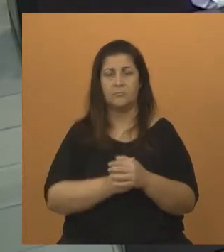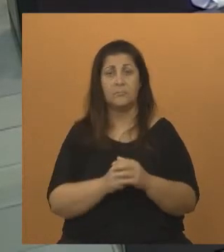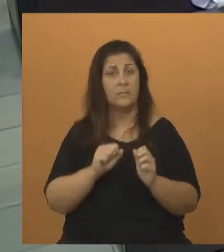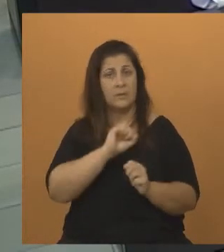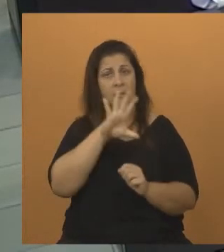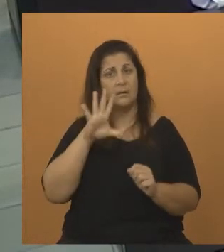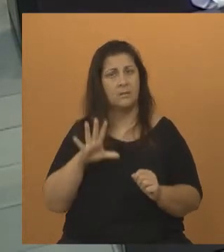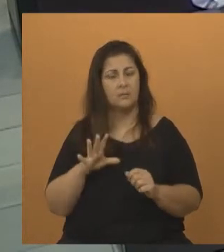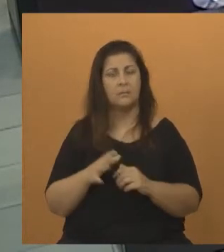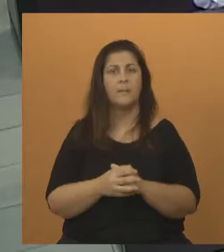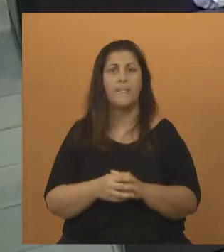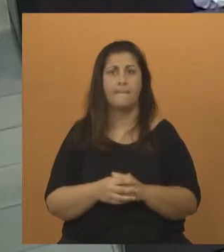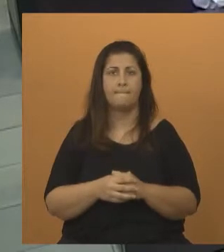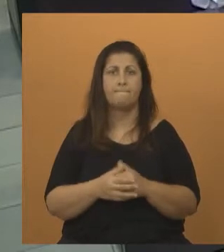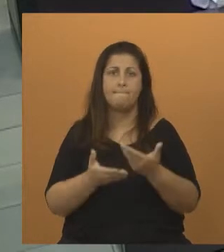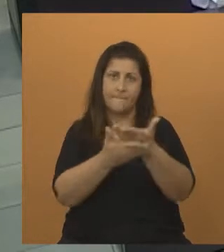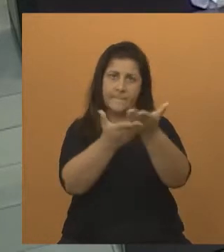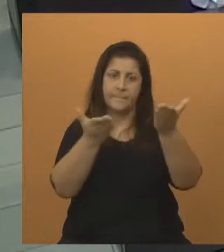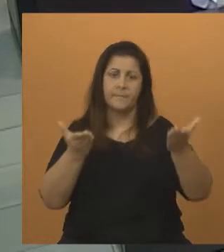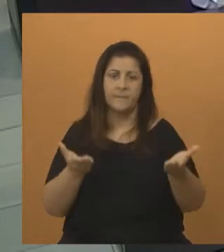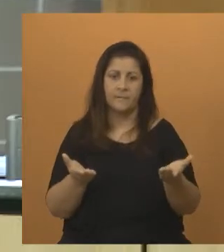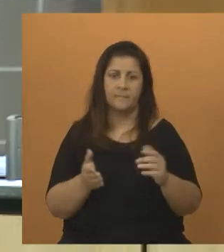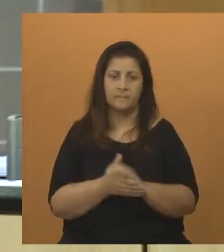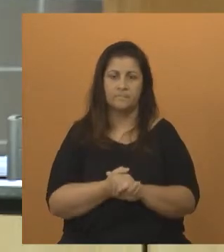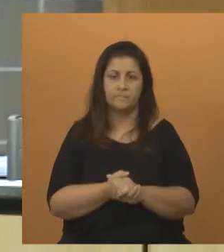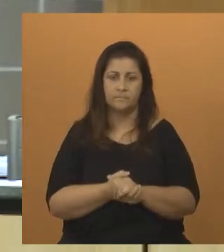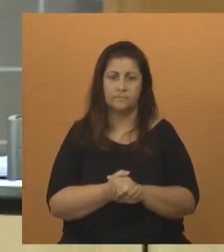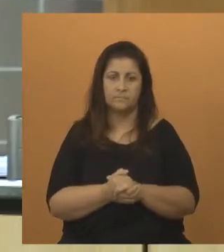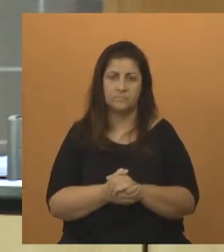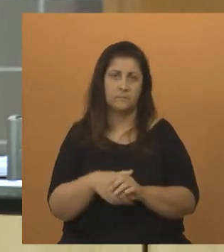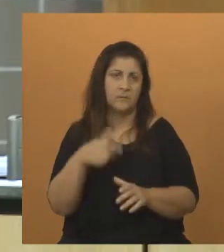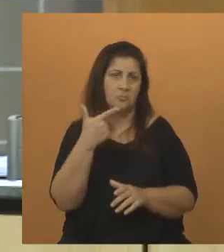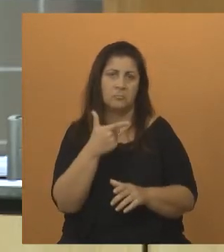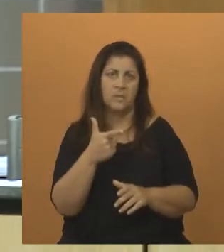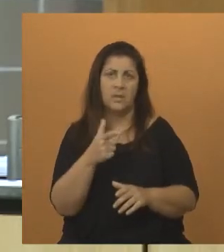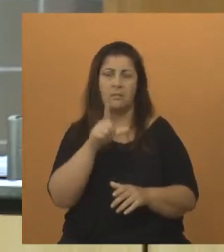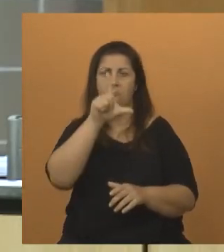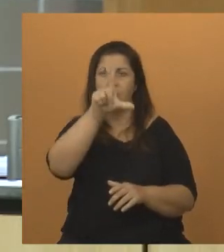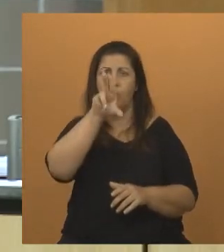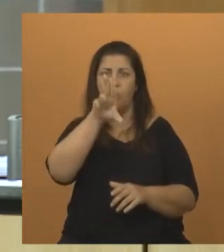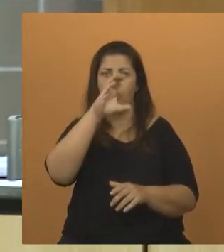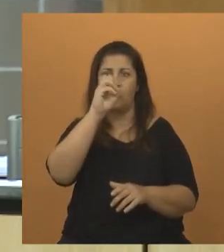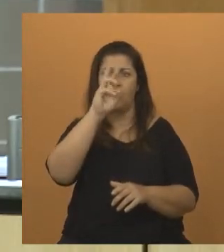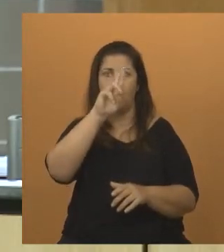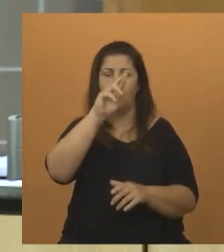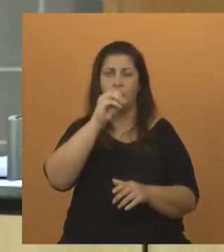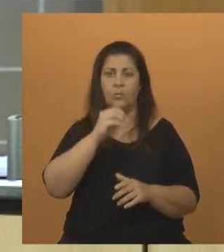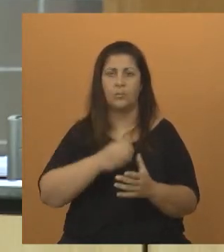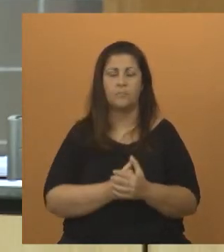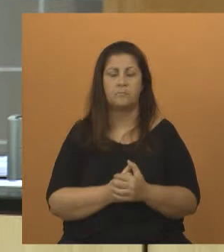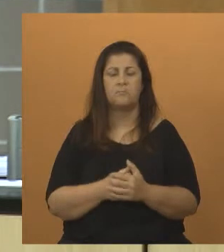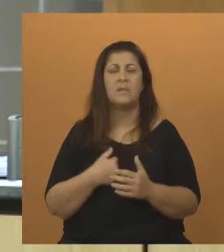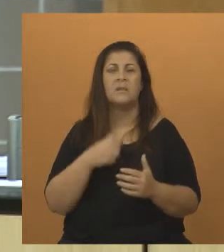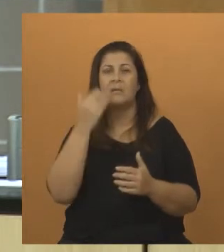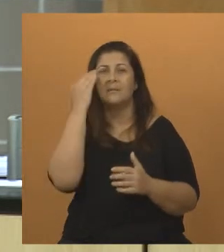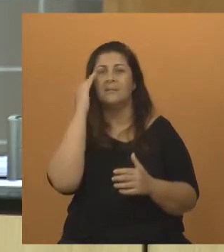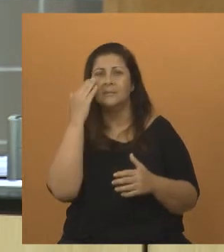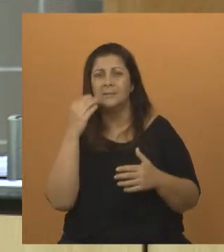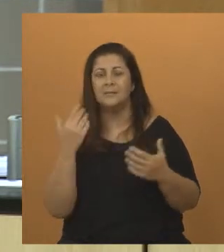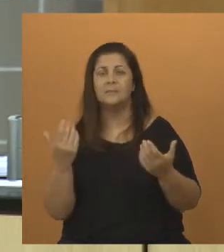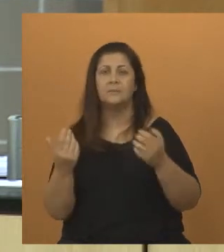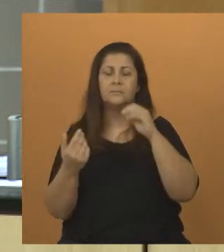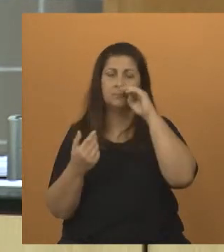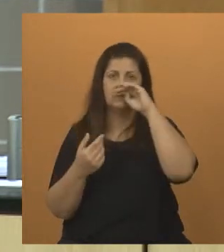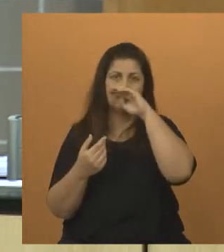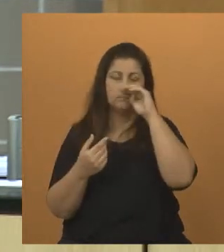que vocês são entidades sem fins lucrativos e que eu entendo que são